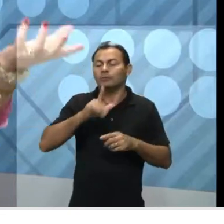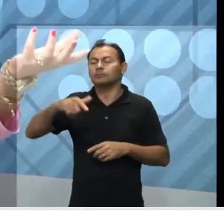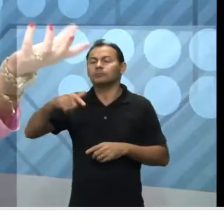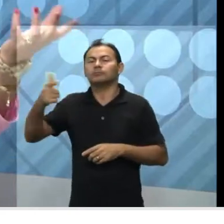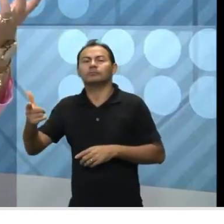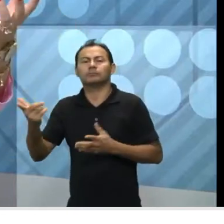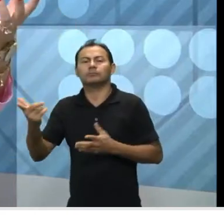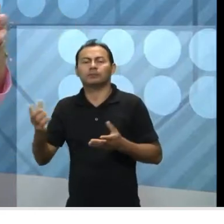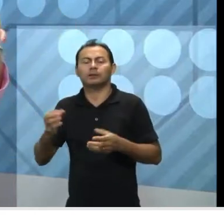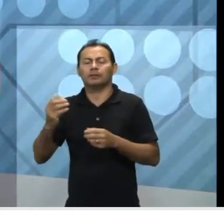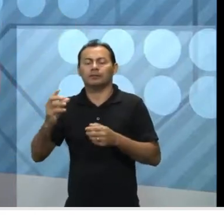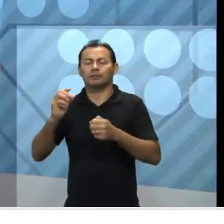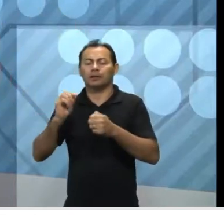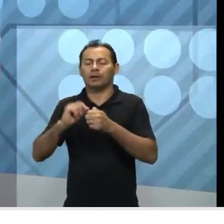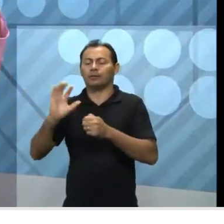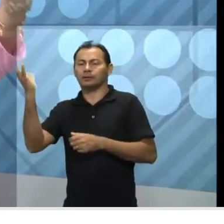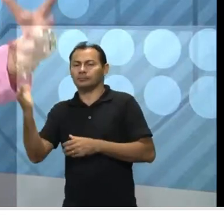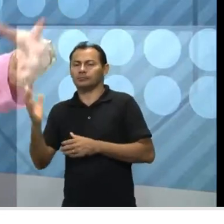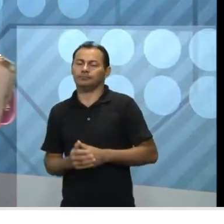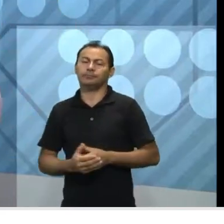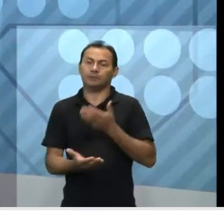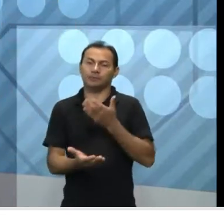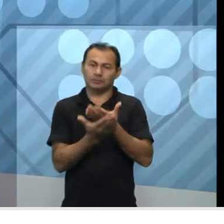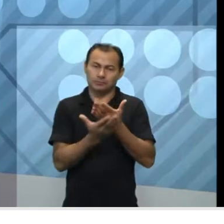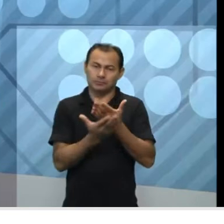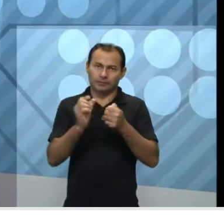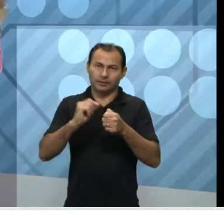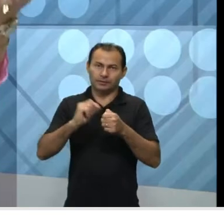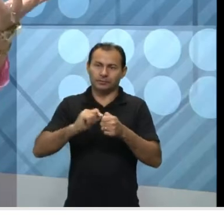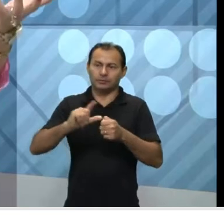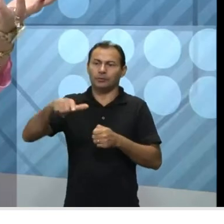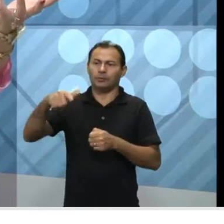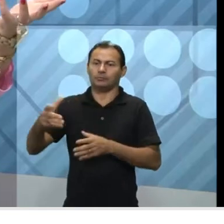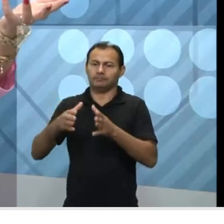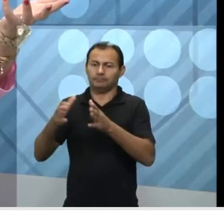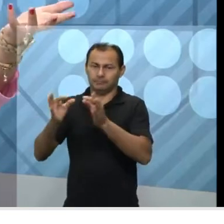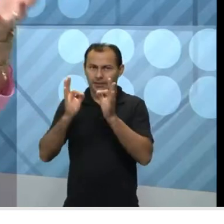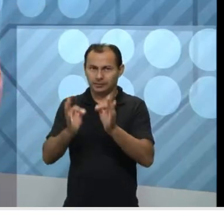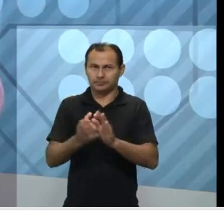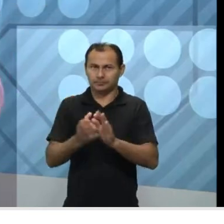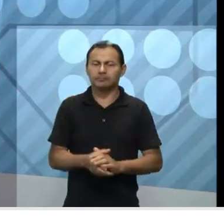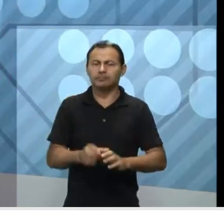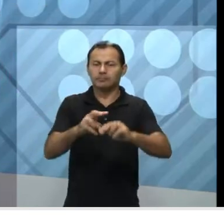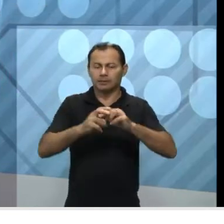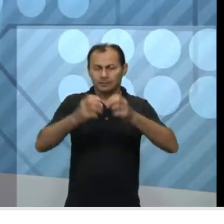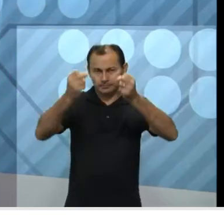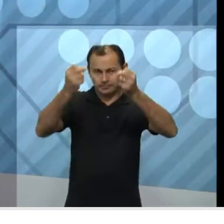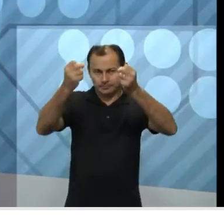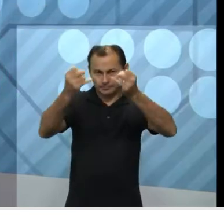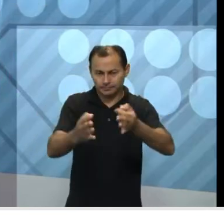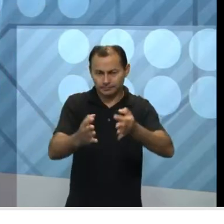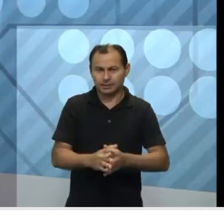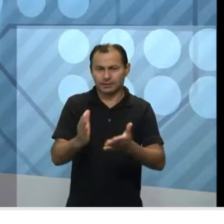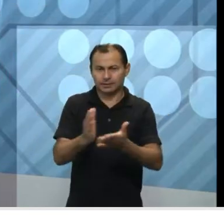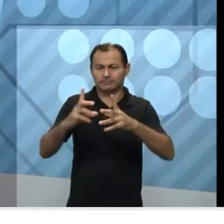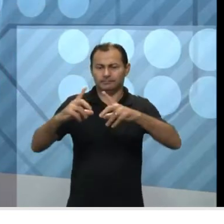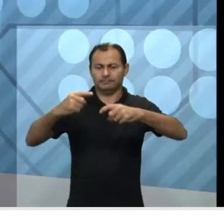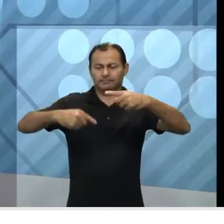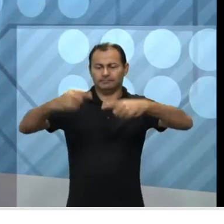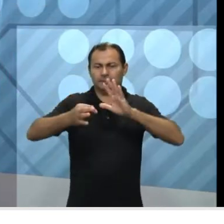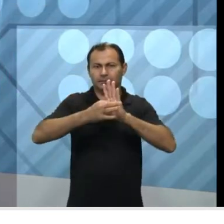que estão realizando do outro lado, tá? Por isso que justifica essa divergência de posicionamentos. Assista o próximo